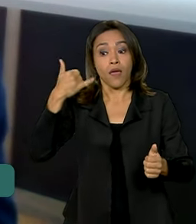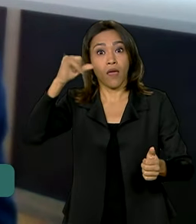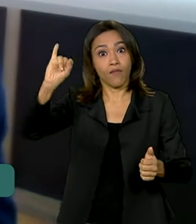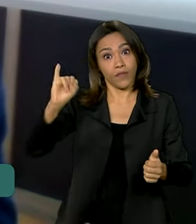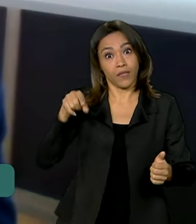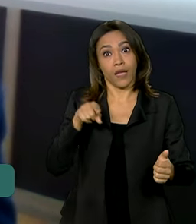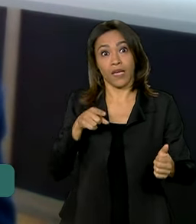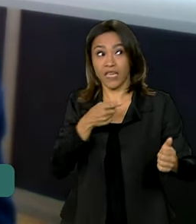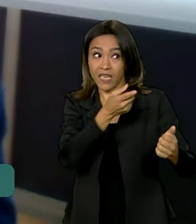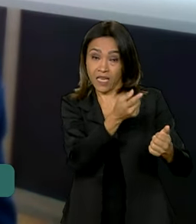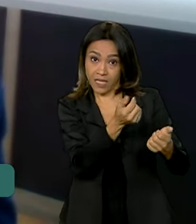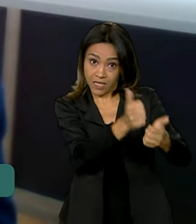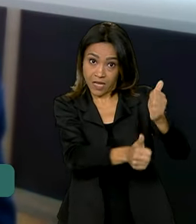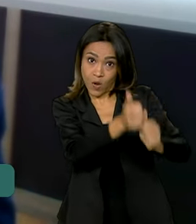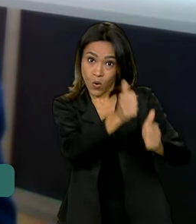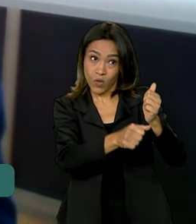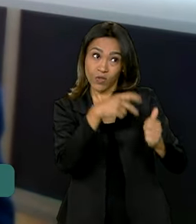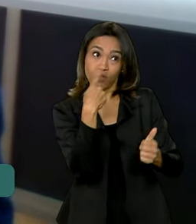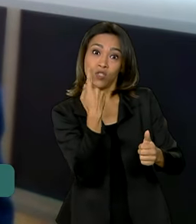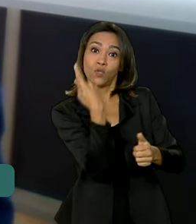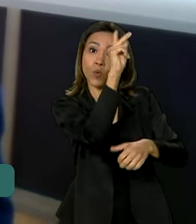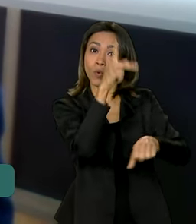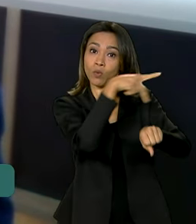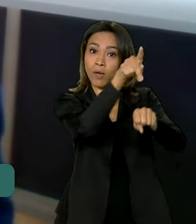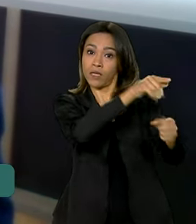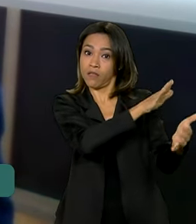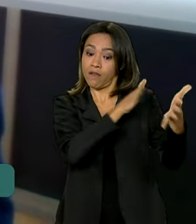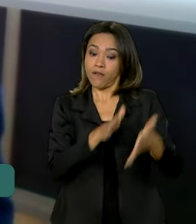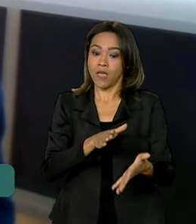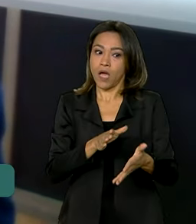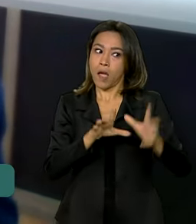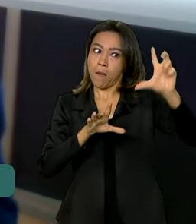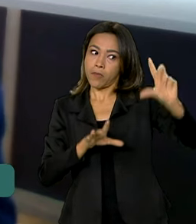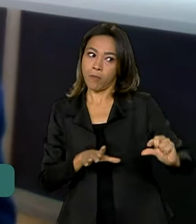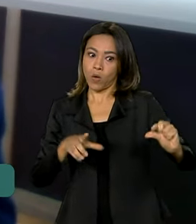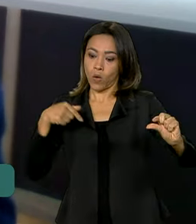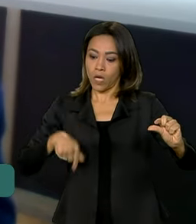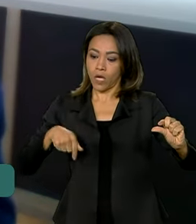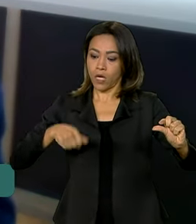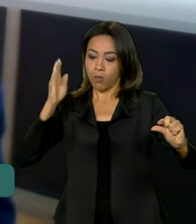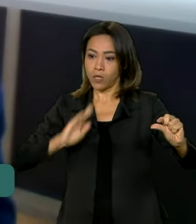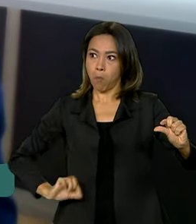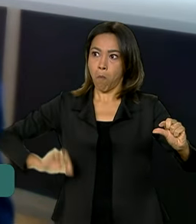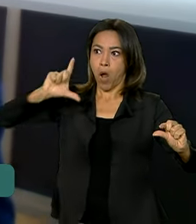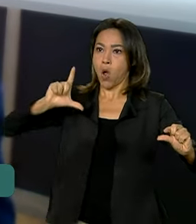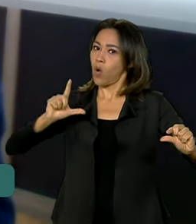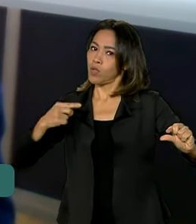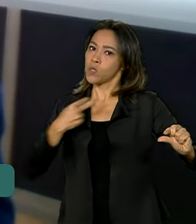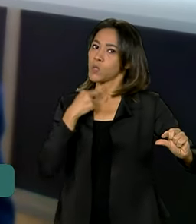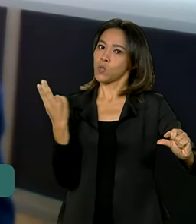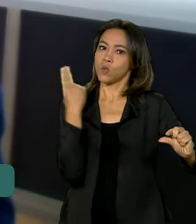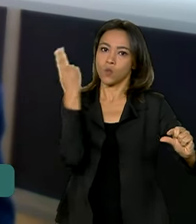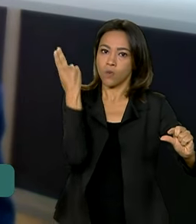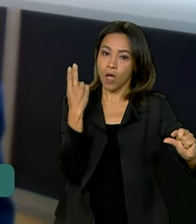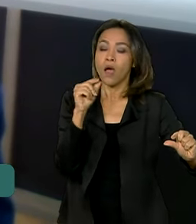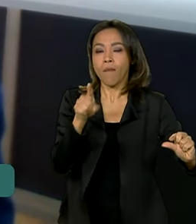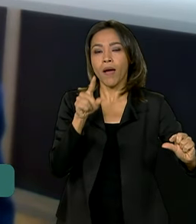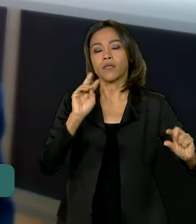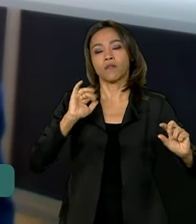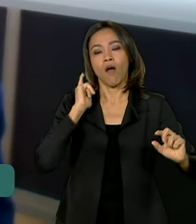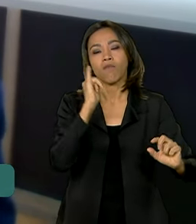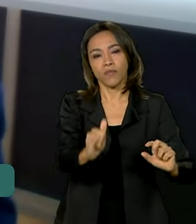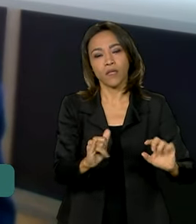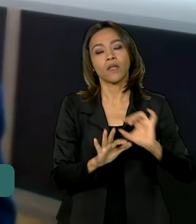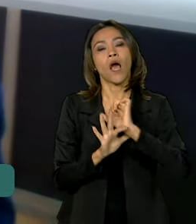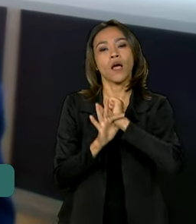produção local mas nós temos como prioridade é dar essa garantia de que não faltará arroz nós